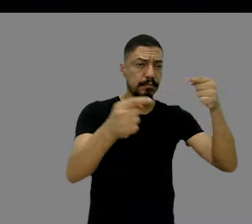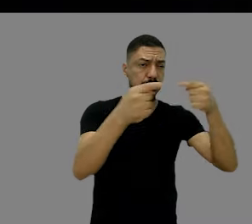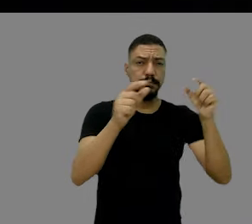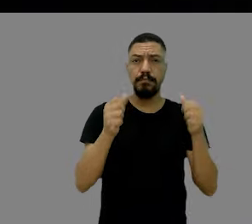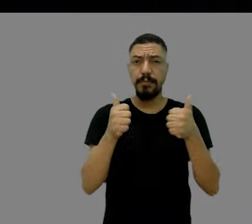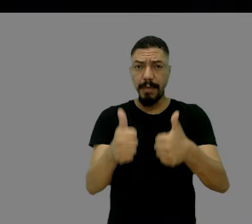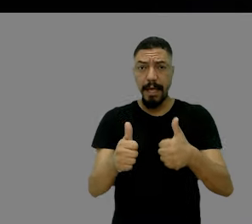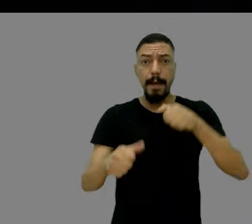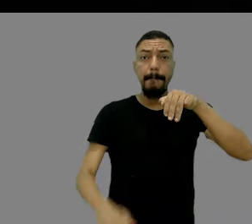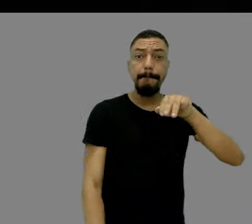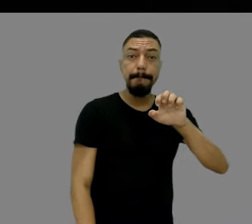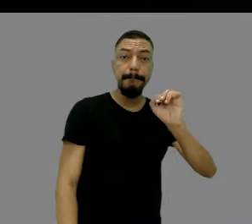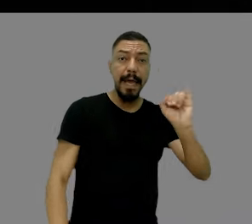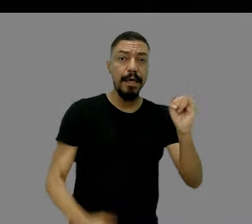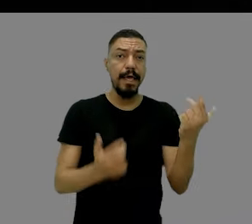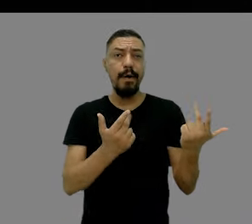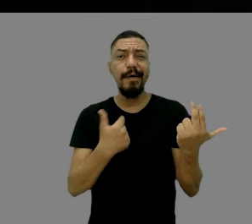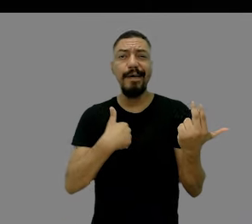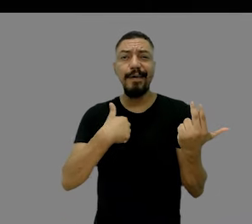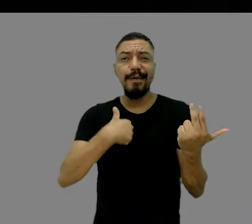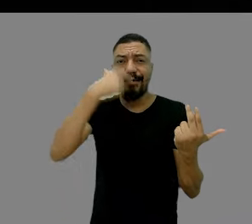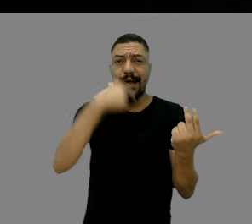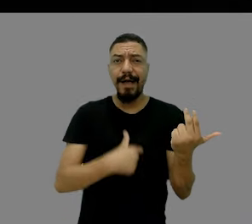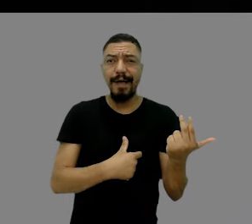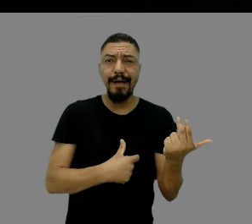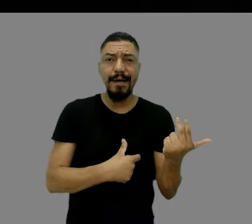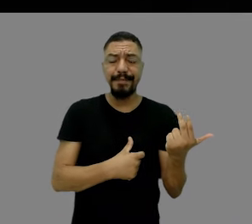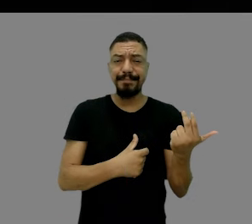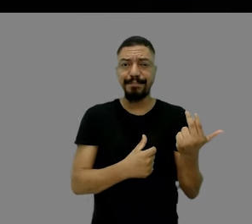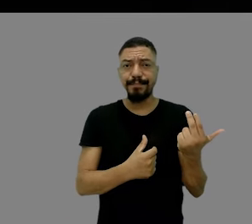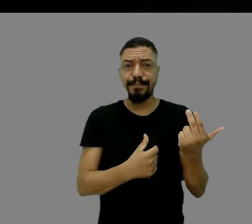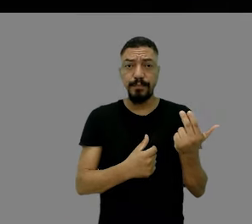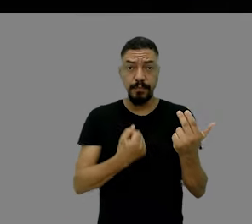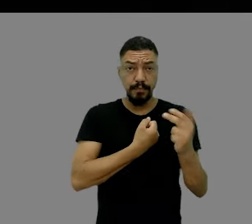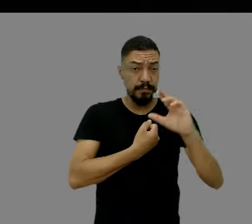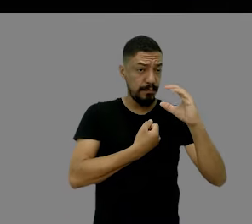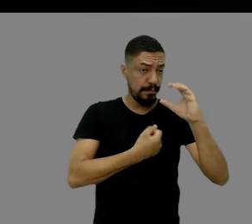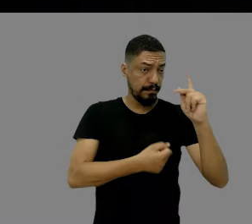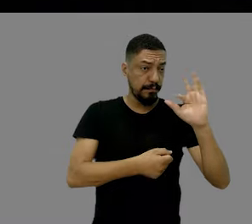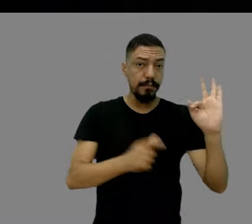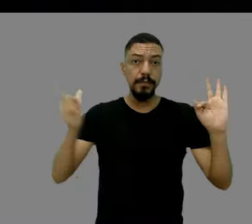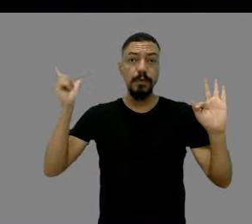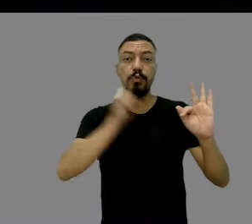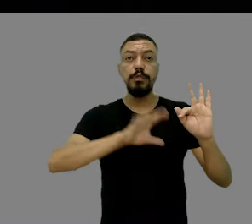o CPF que ganhou e vou ali emitir para aquele